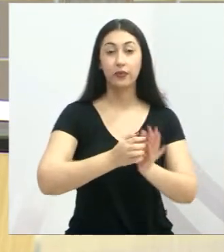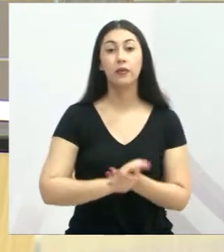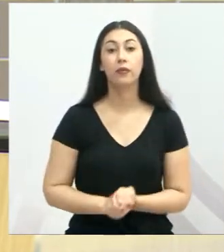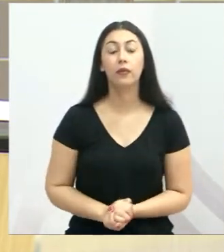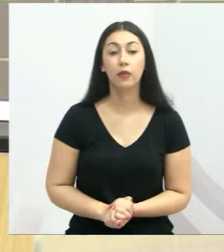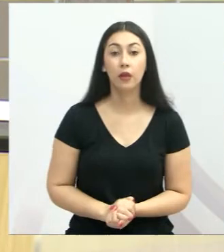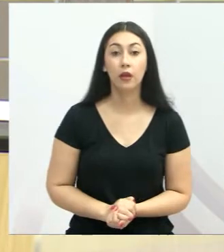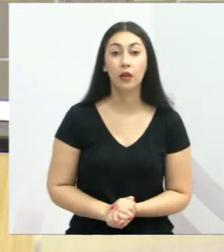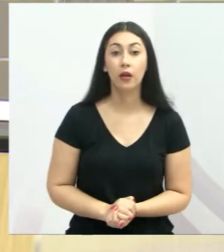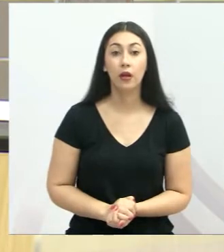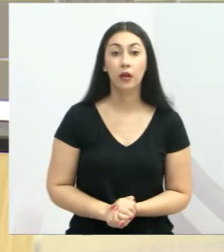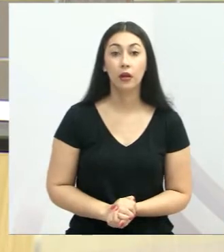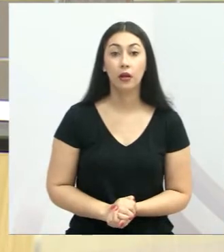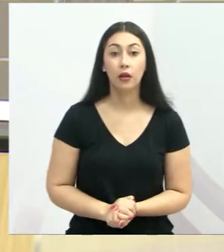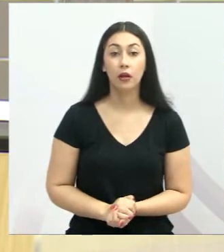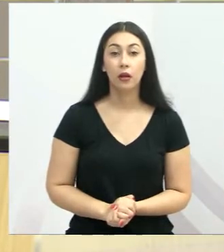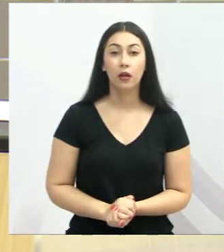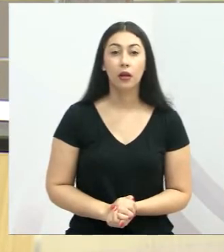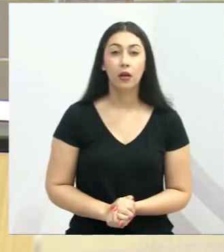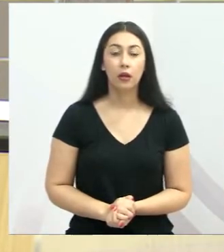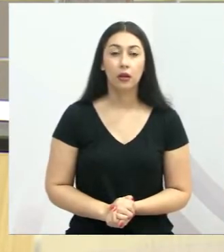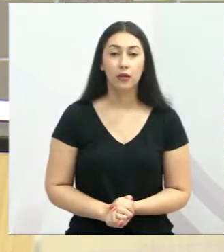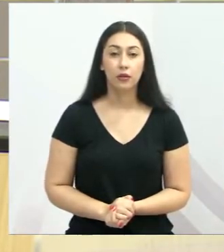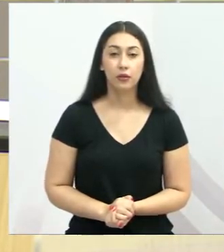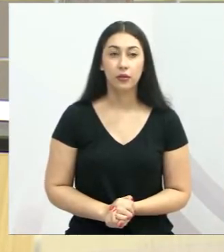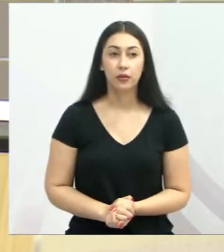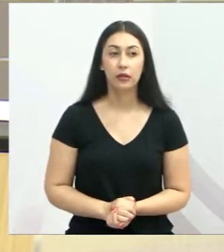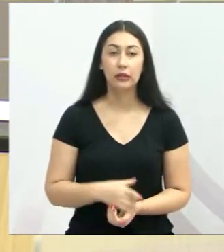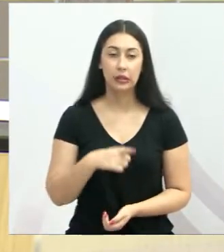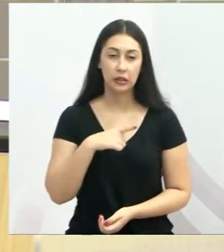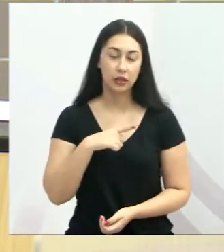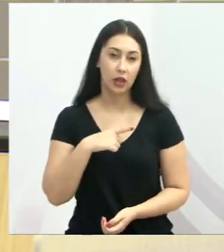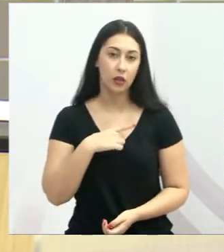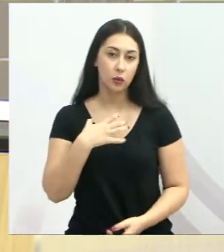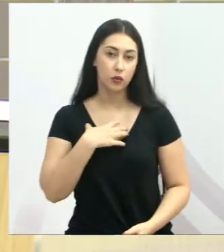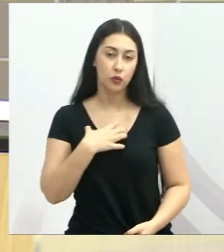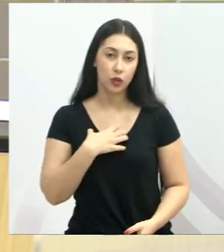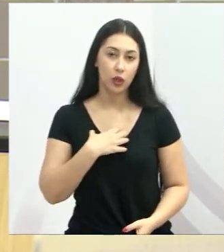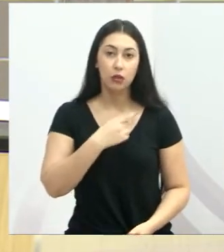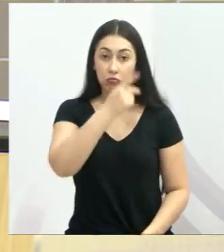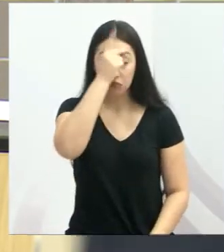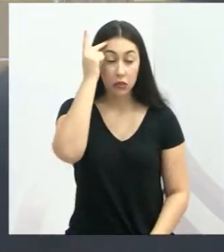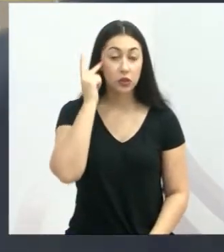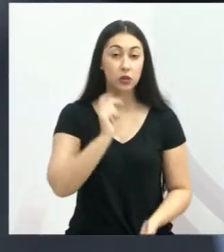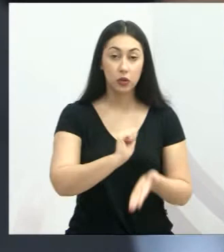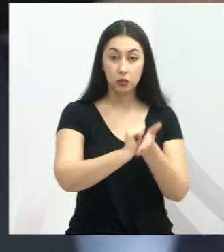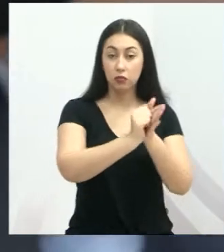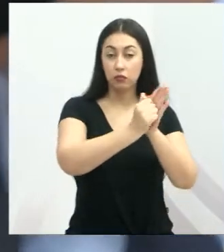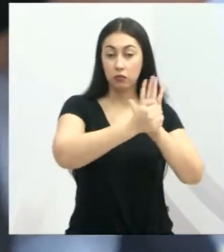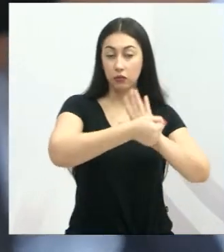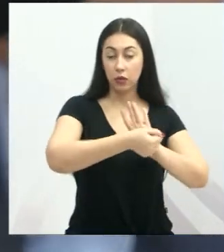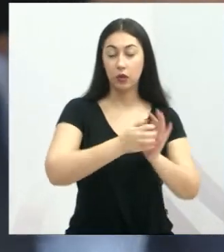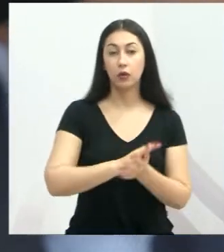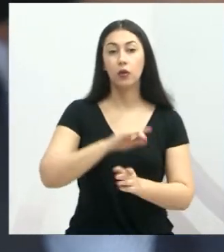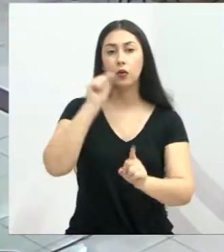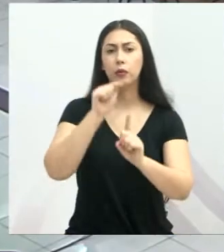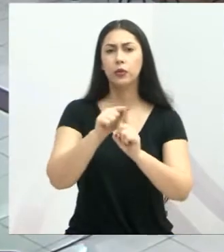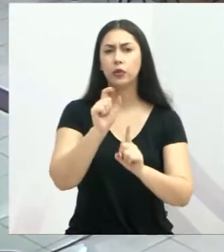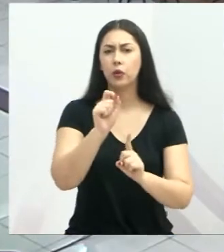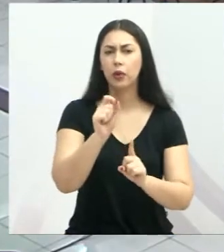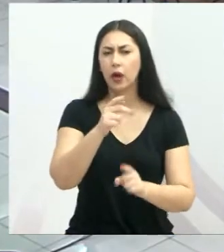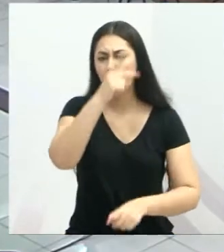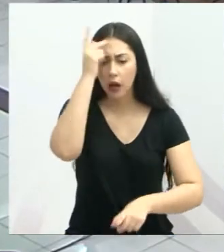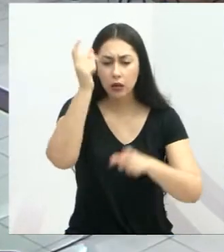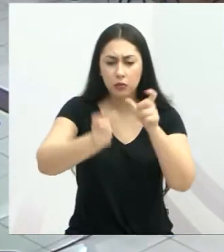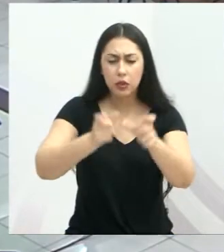3 cromossomos no par número 21, característico das pessoas com síndrome de Down. Tem como objetivo conscientizar as pessoas